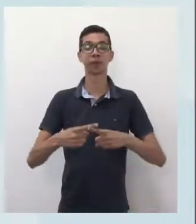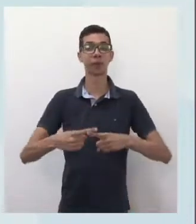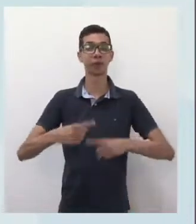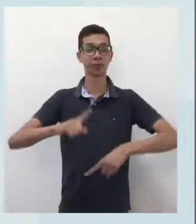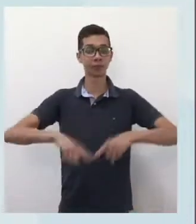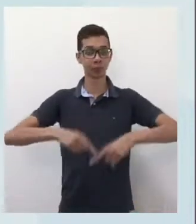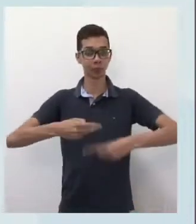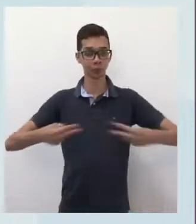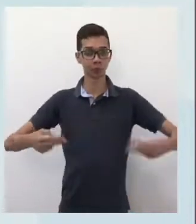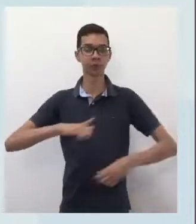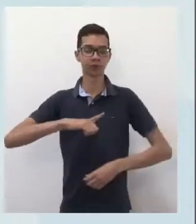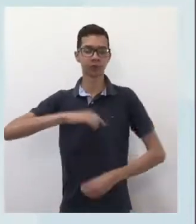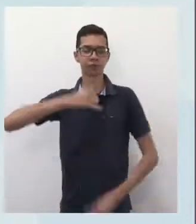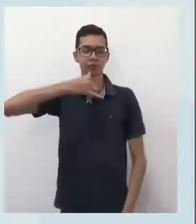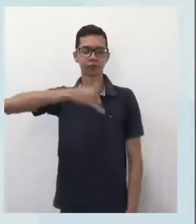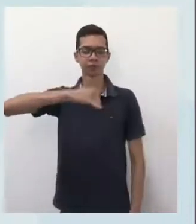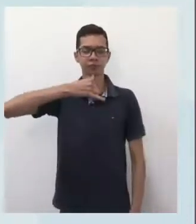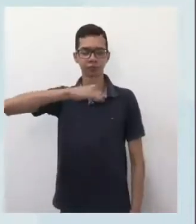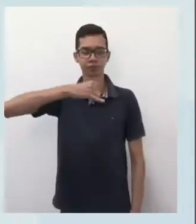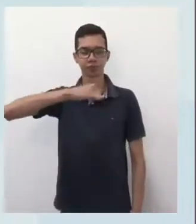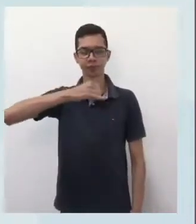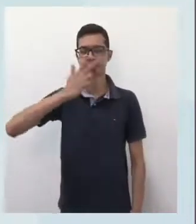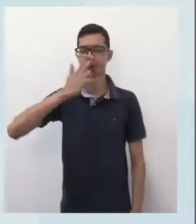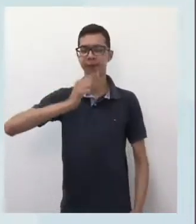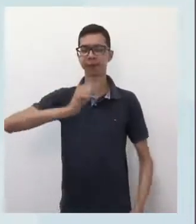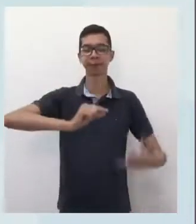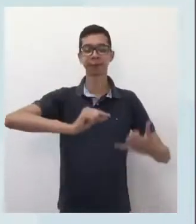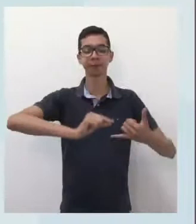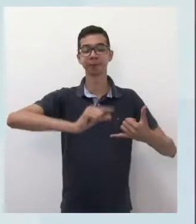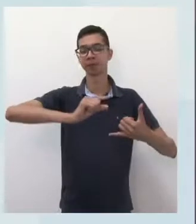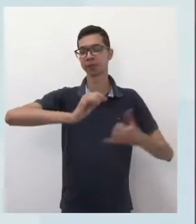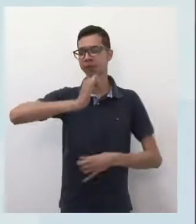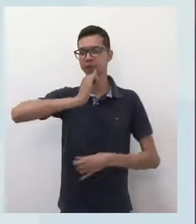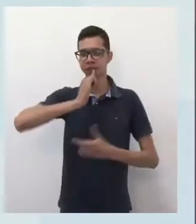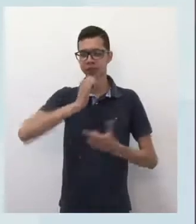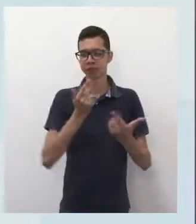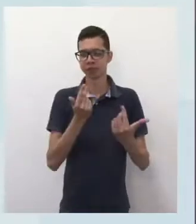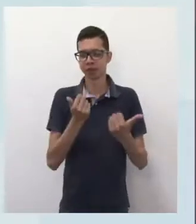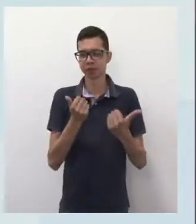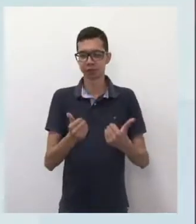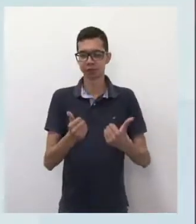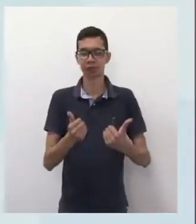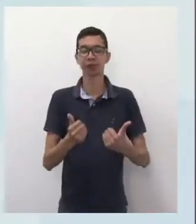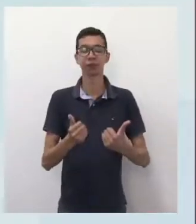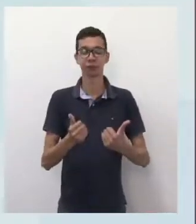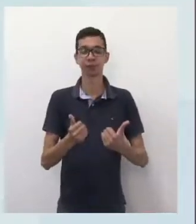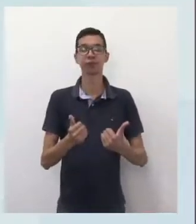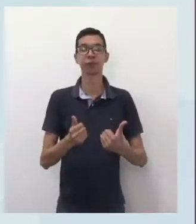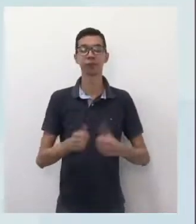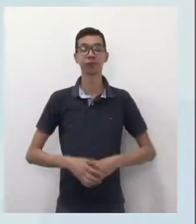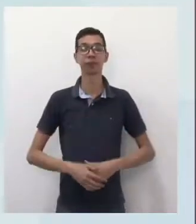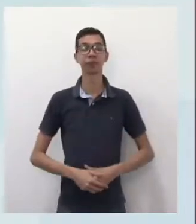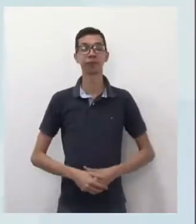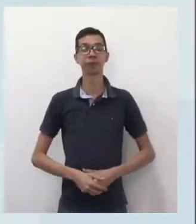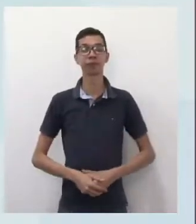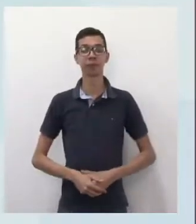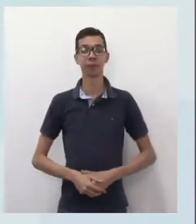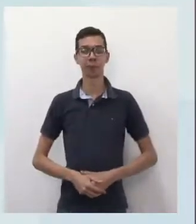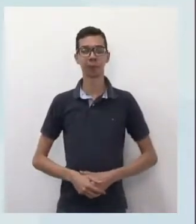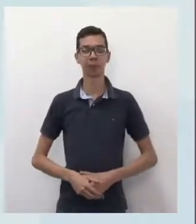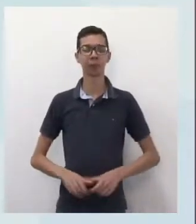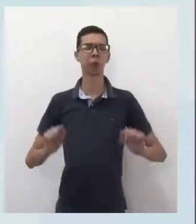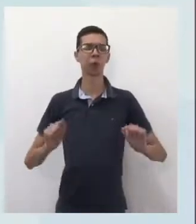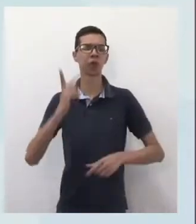uma determinada energia, realizando um determinado trabalho de alimentação elétrica. A unidade convencional